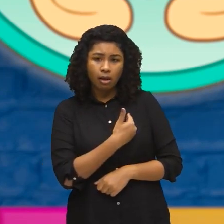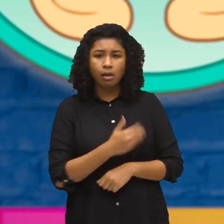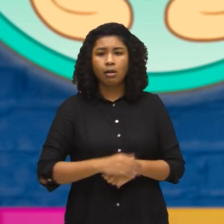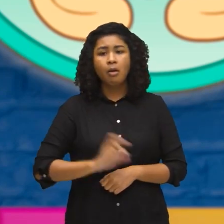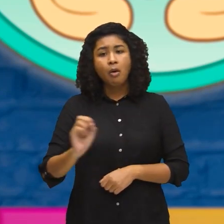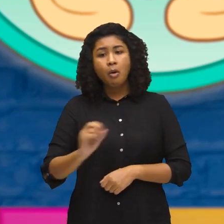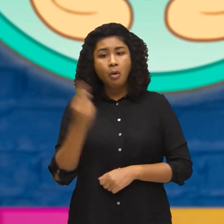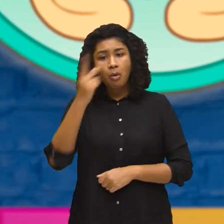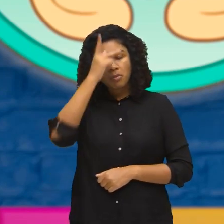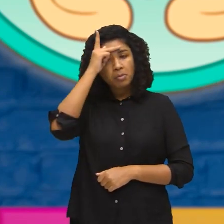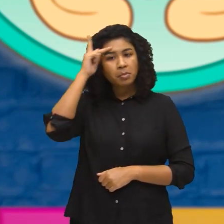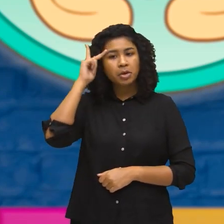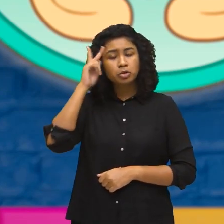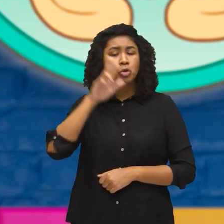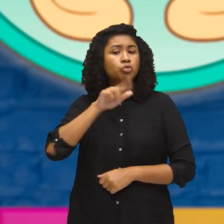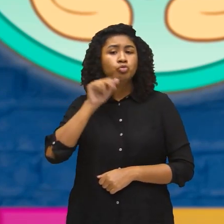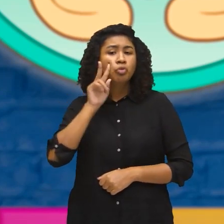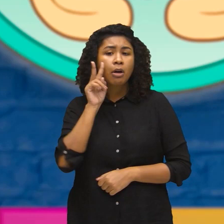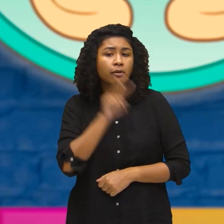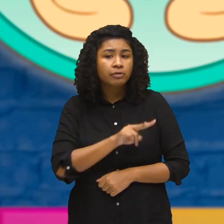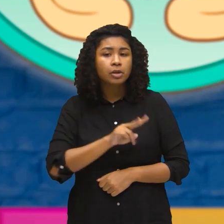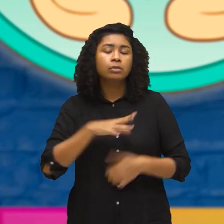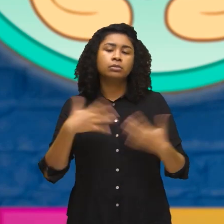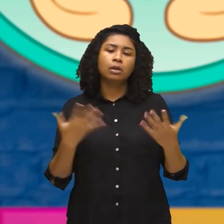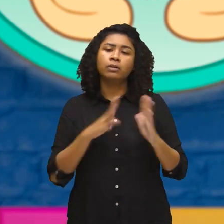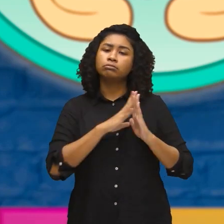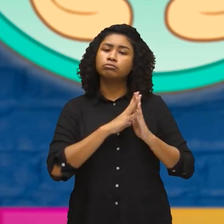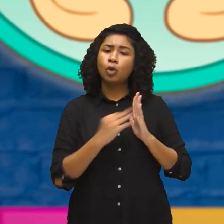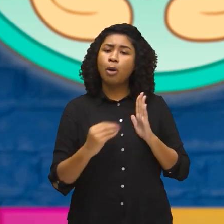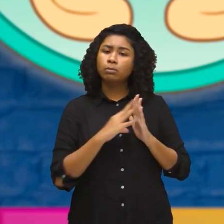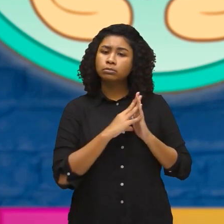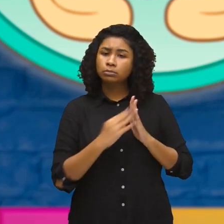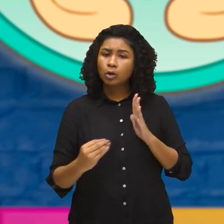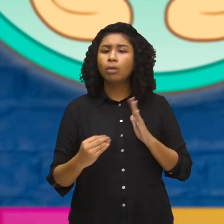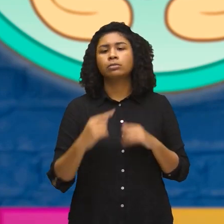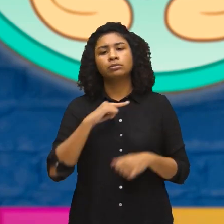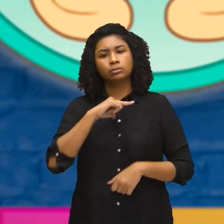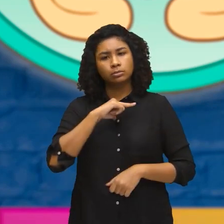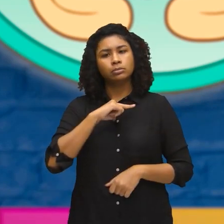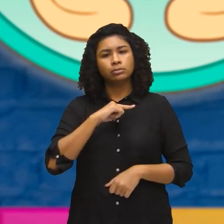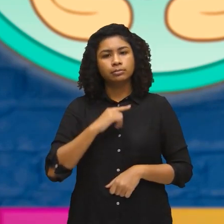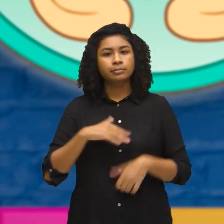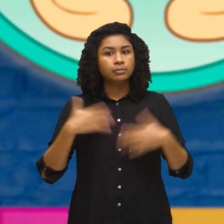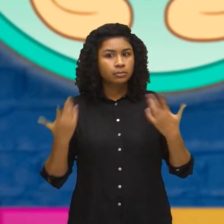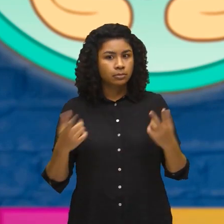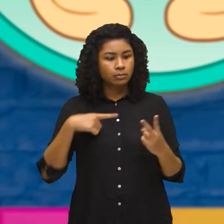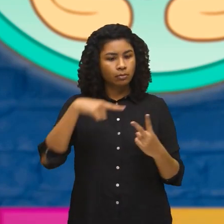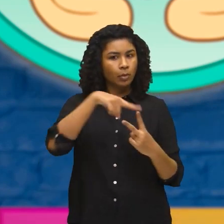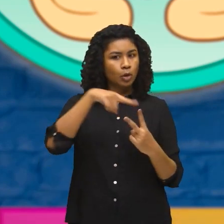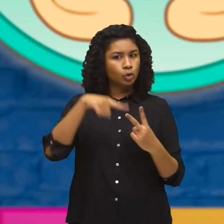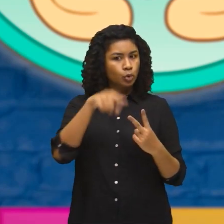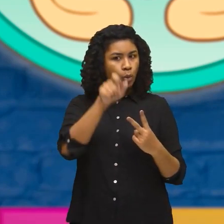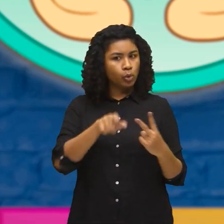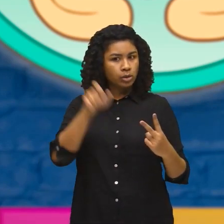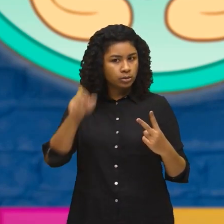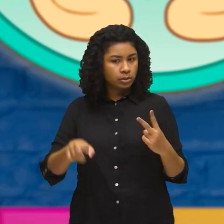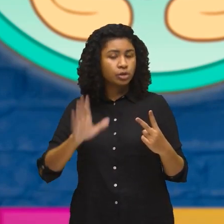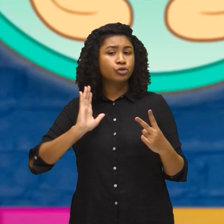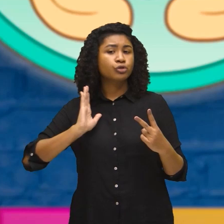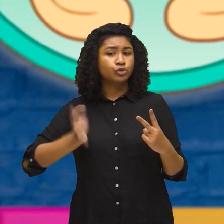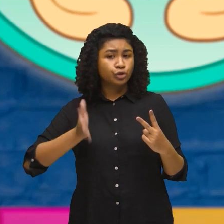pode repetir esse tipo de comportamento. Então, a gente já viu dois personagens, o